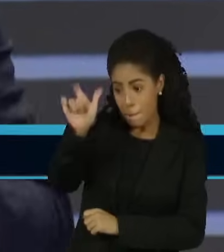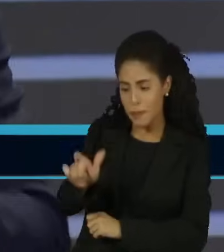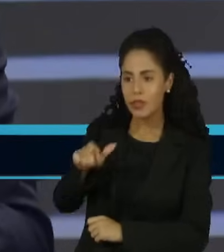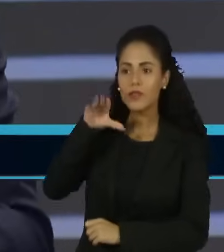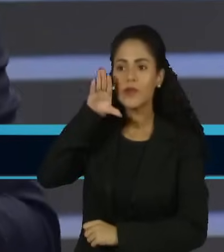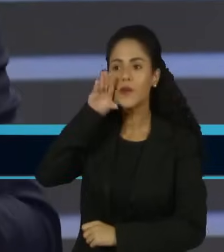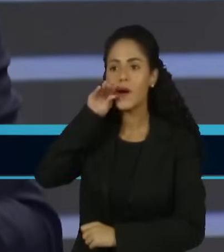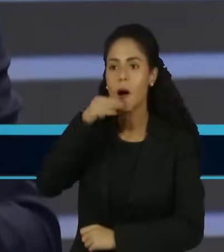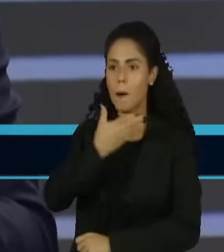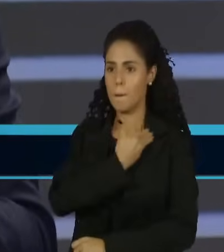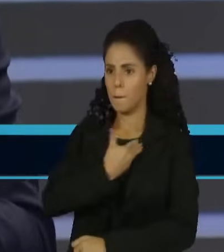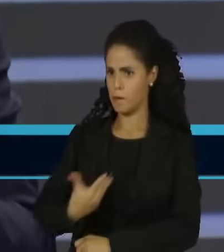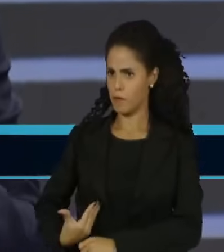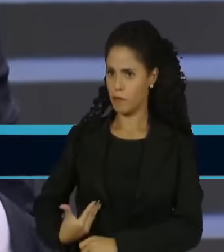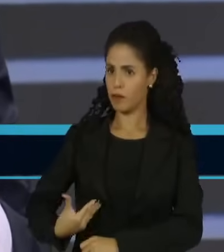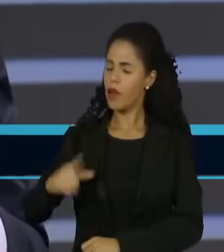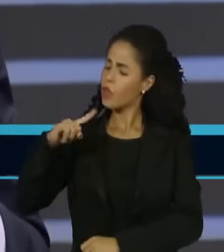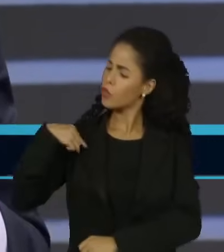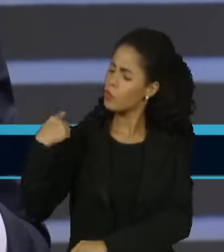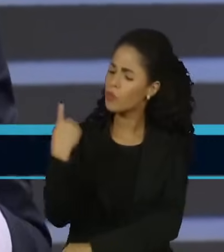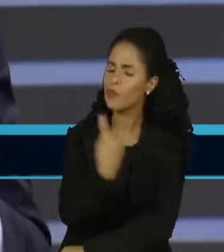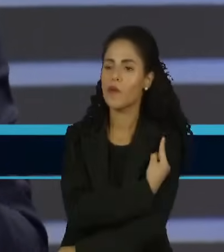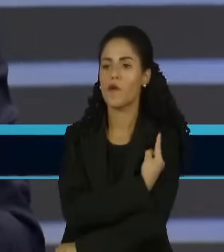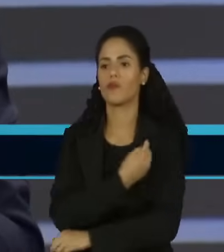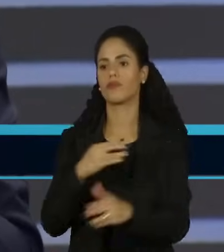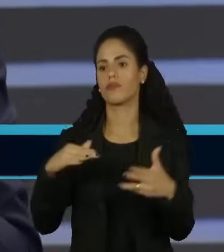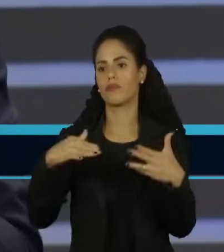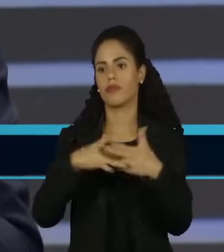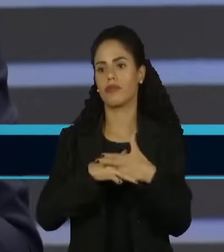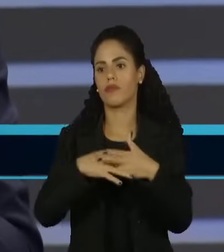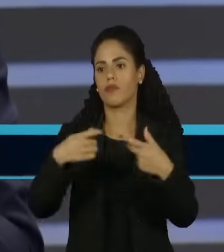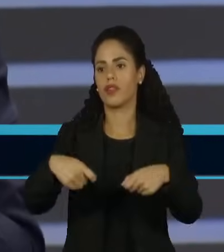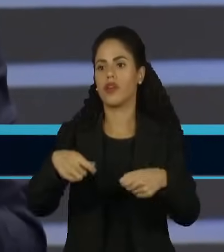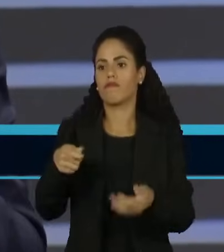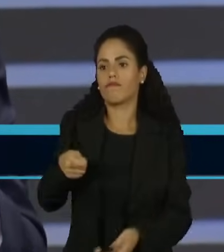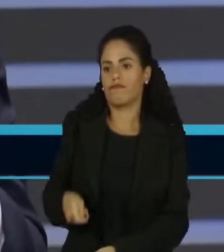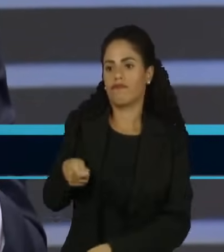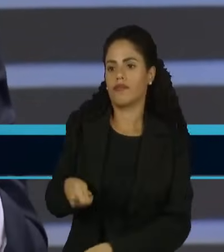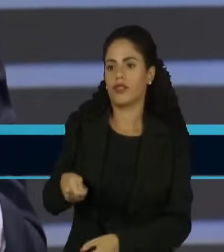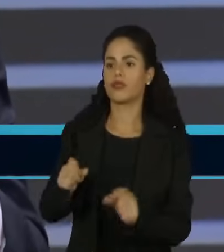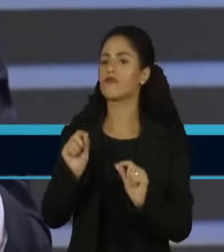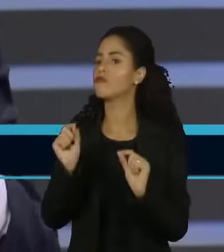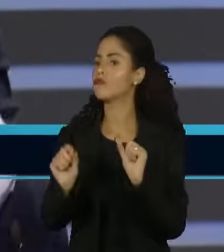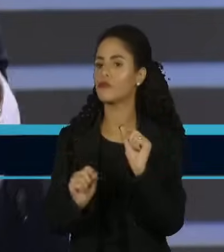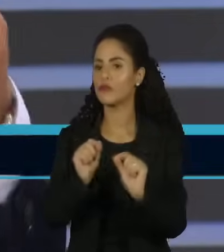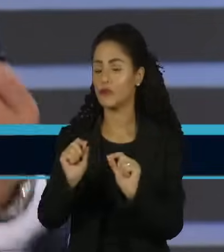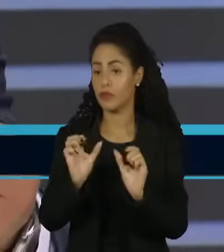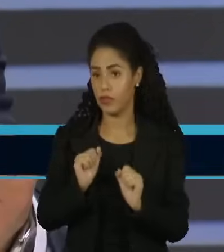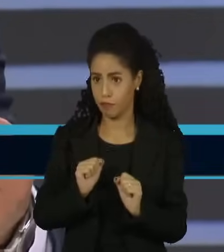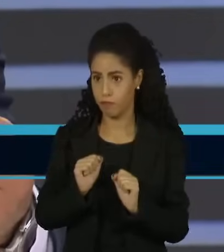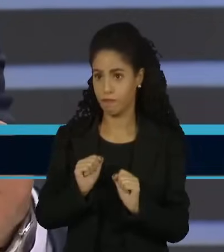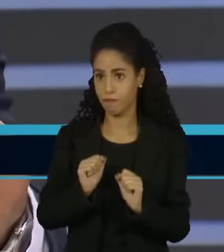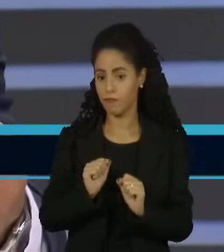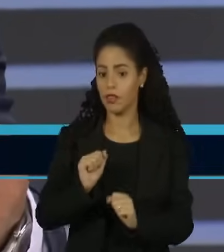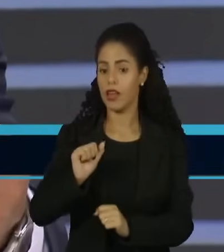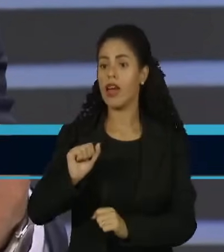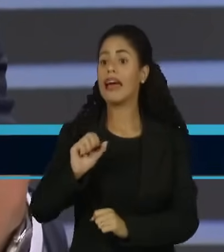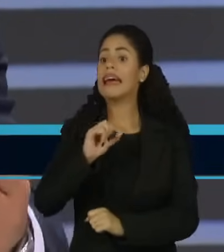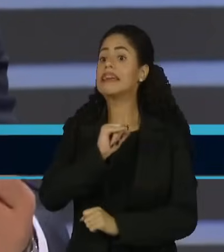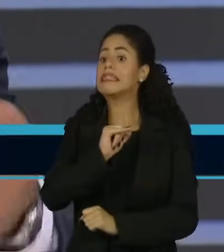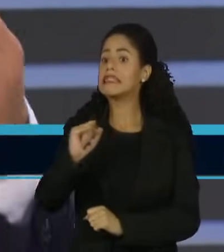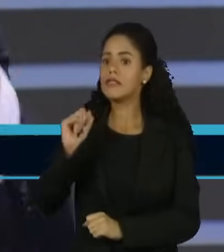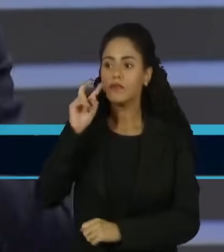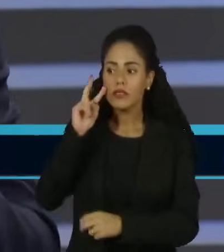certo? Todos nós, aliás, é o seguinte, todo cidadão tem uma obrigação no sentido de que, ao ter notícia de um